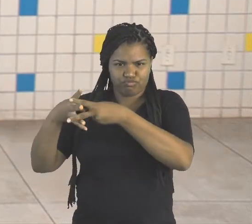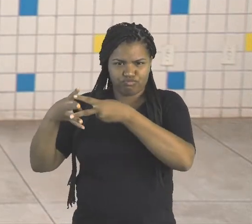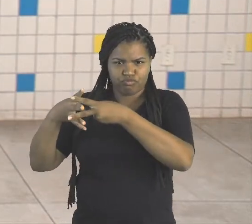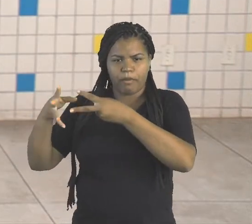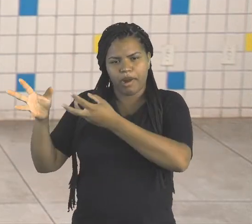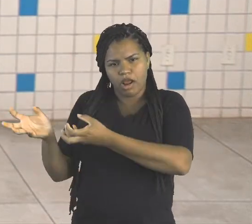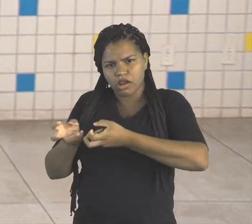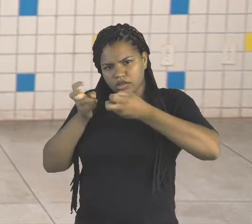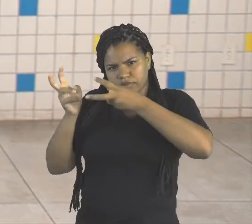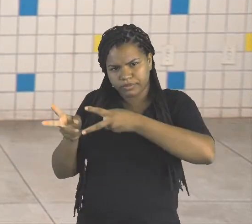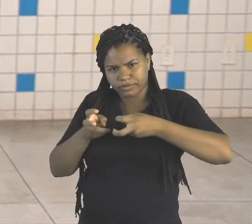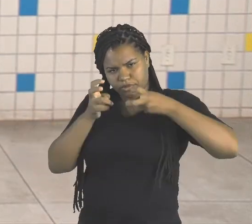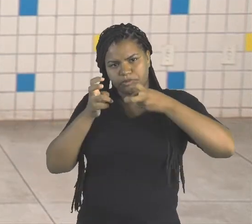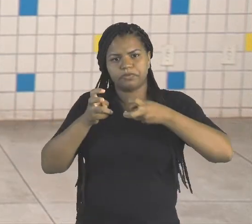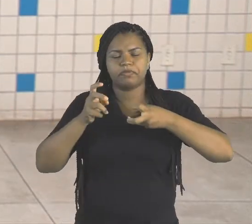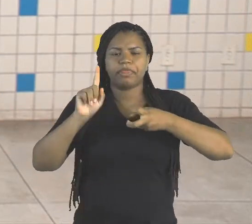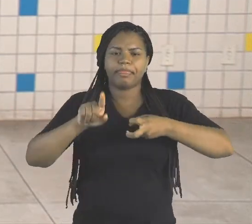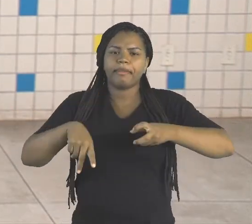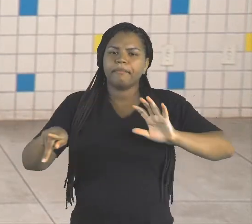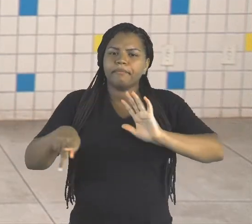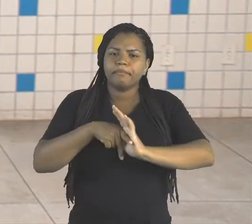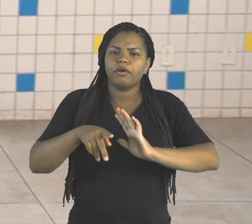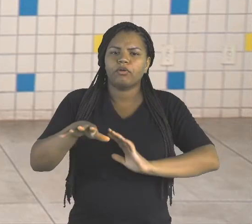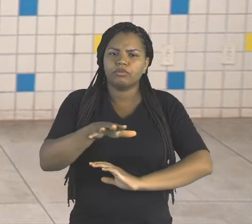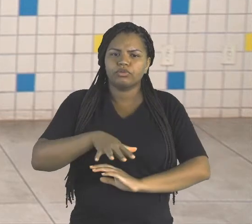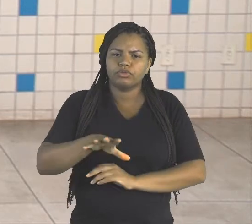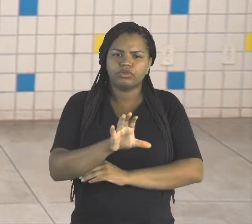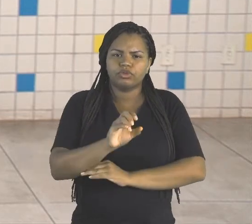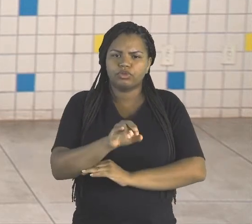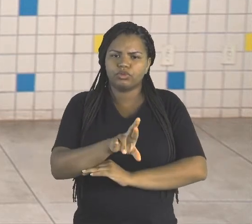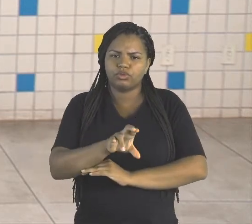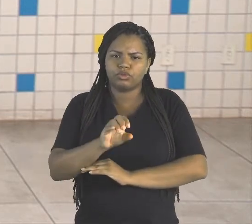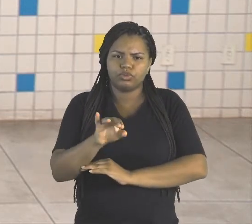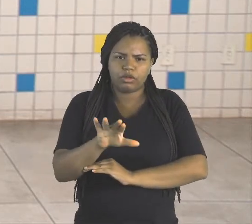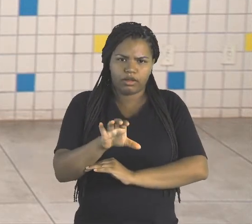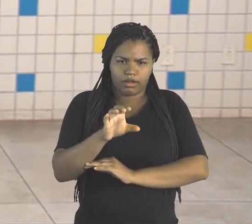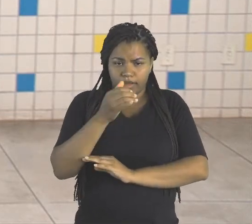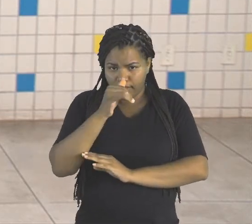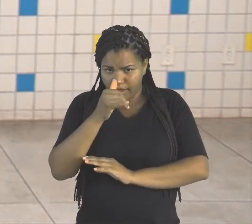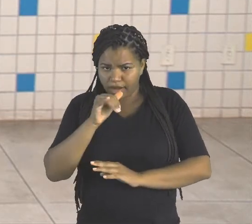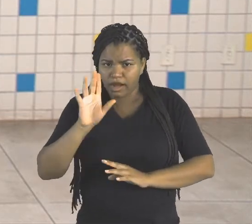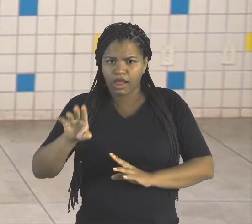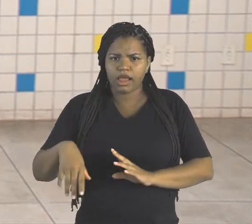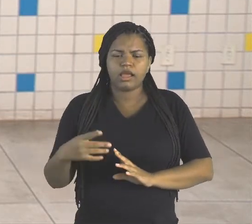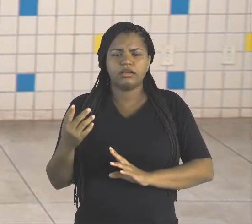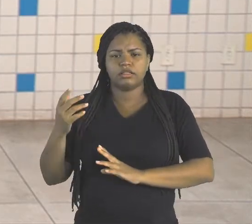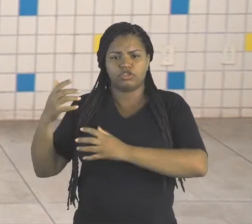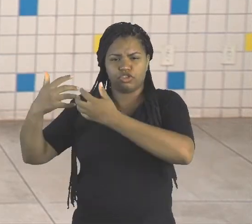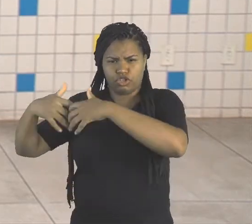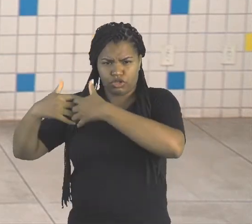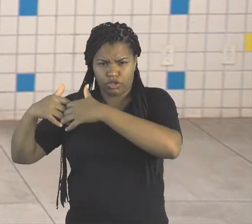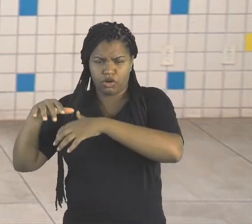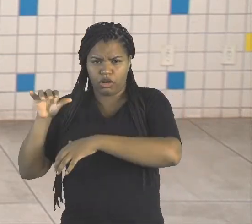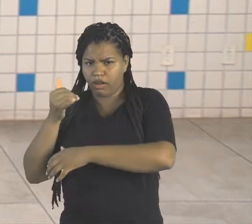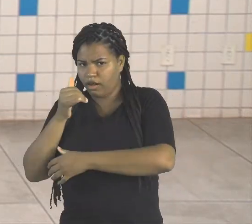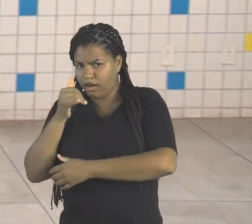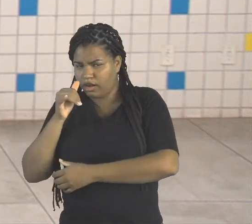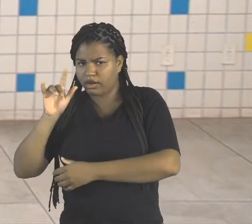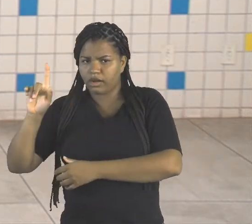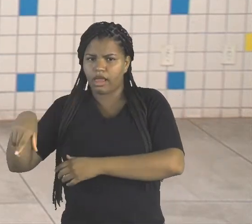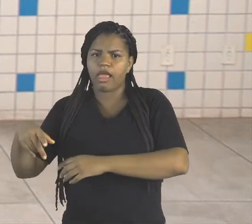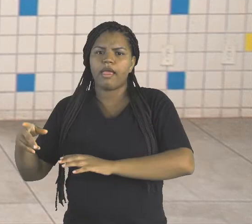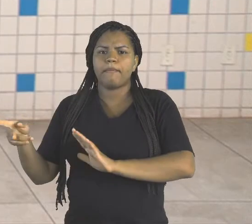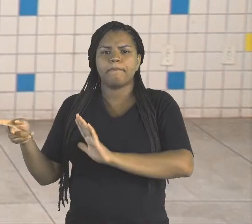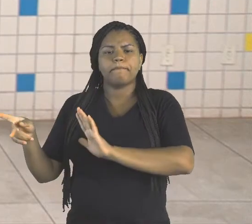passa a fazer parte de um circuito elétrico. O gerador elétrico é a fonte de energia elétrica para um